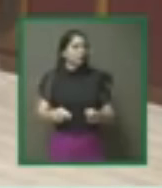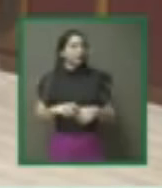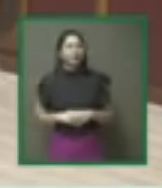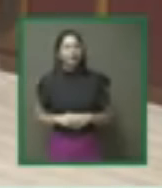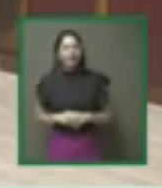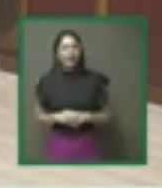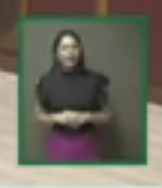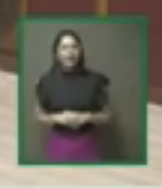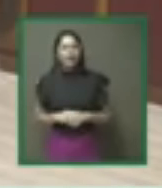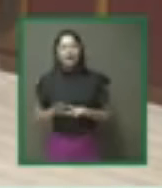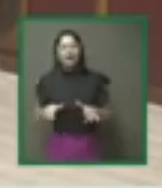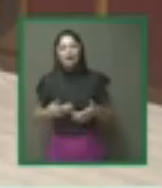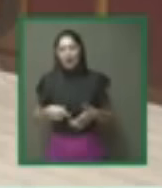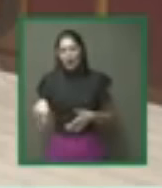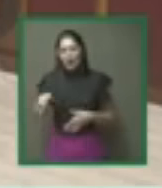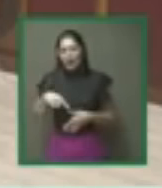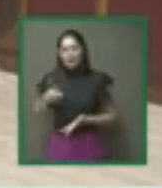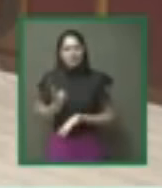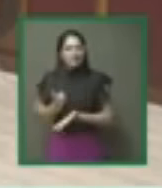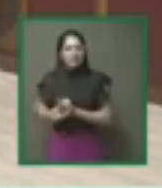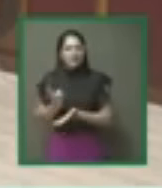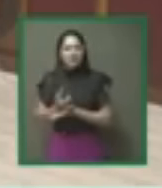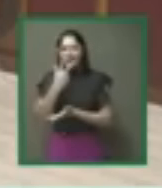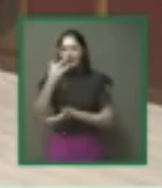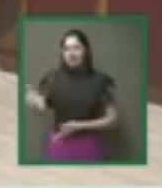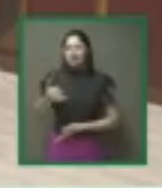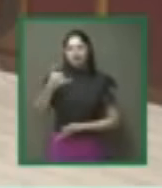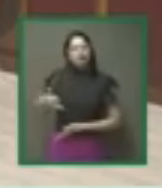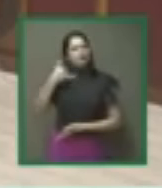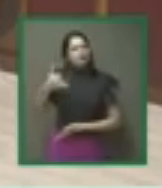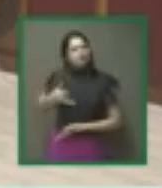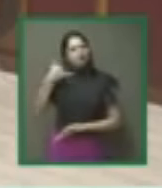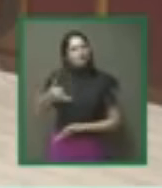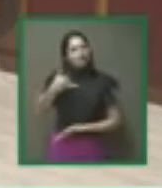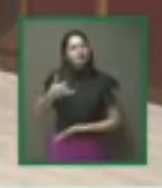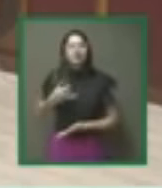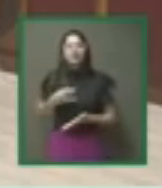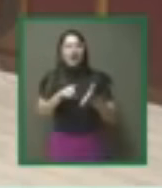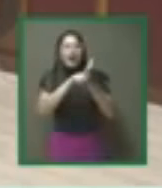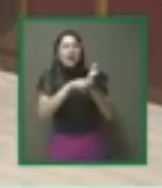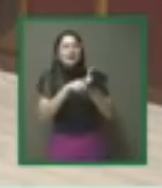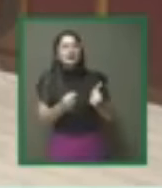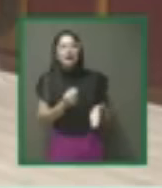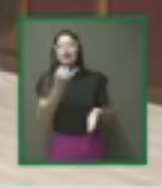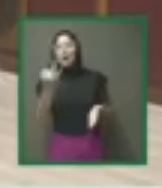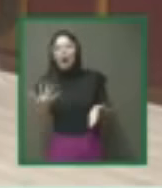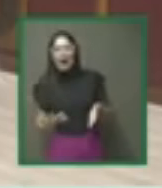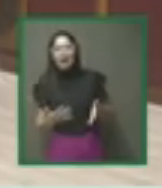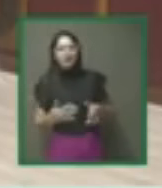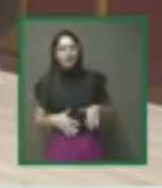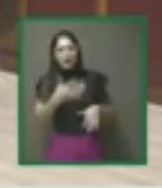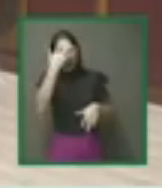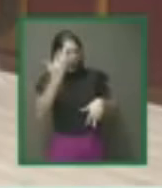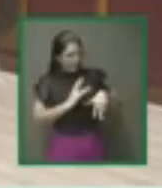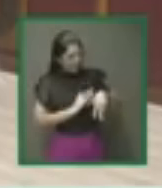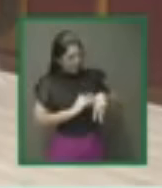eles sempre estava entrando em contato comigo para verificar a disponibilidade de exame, se esse paciente ou aquele, onde